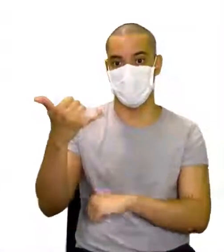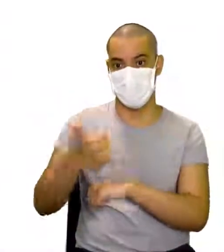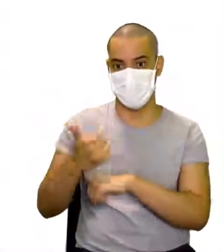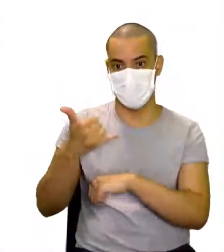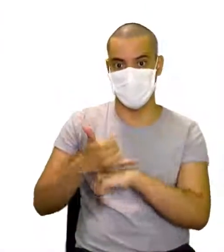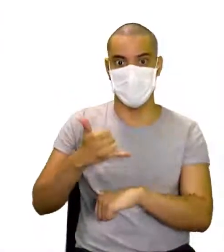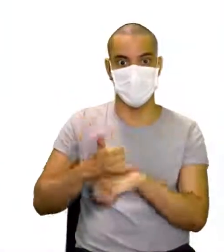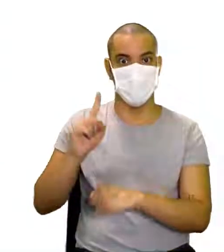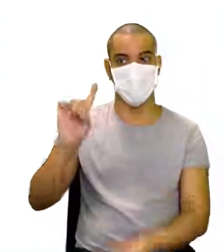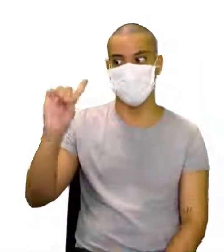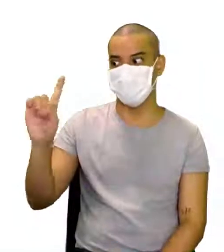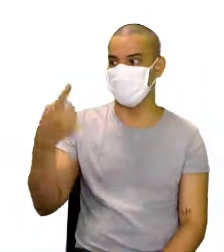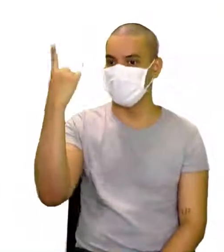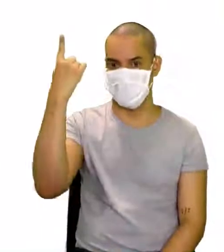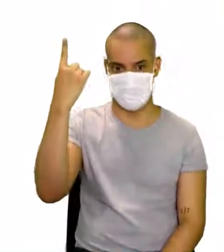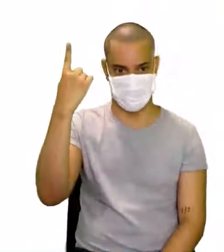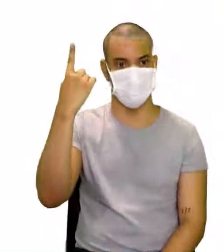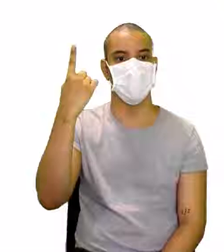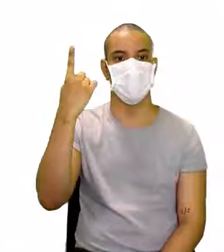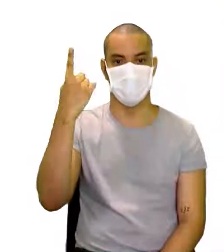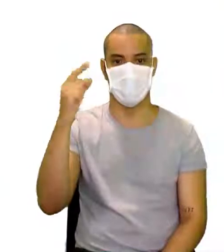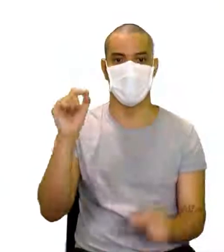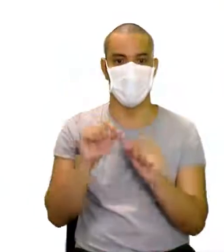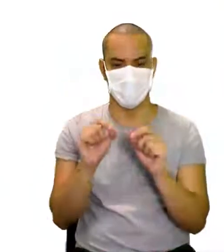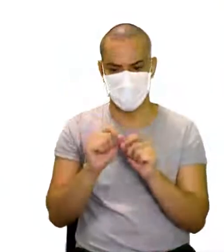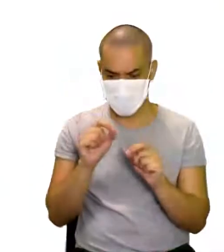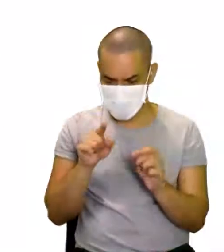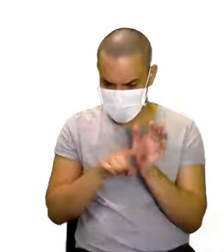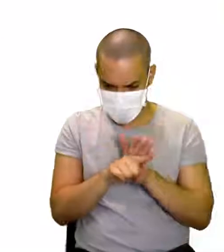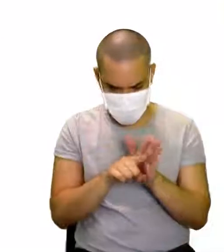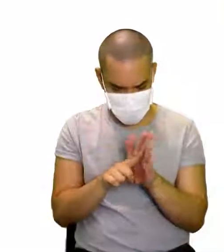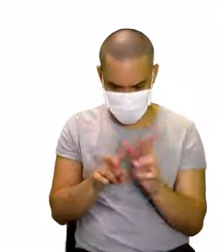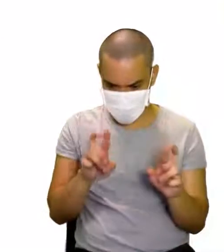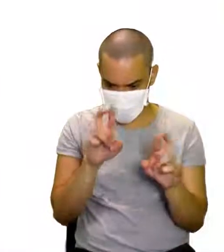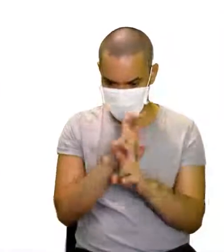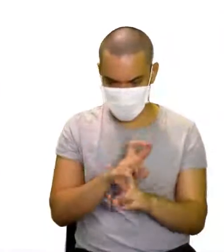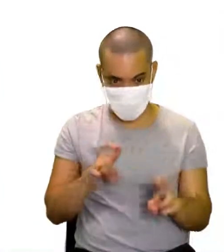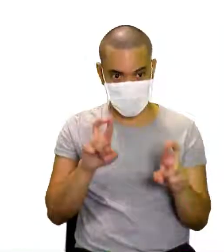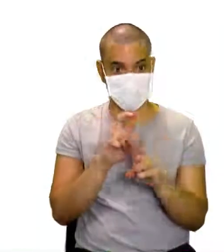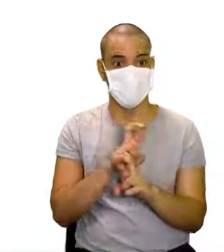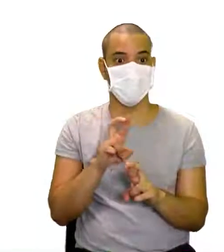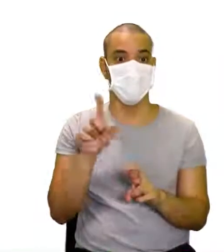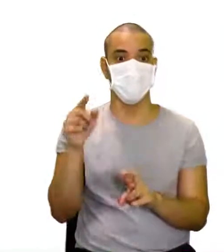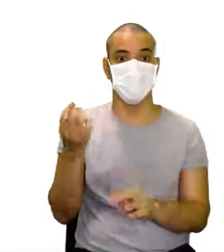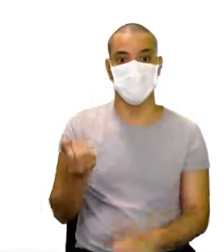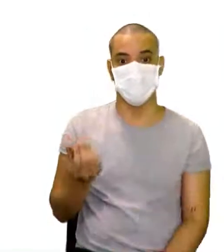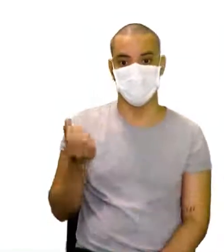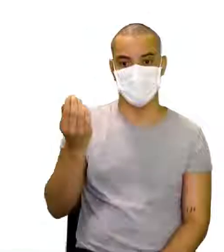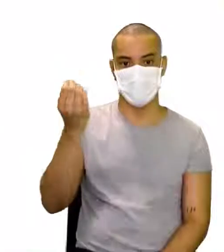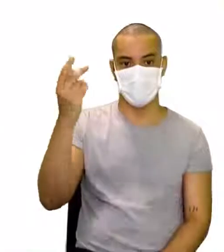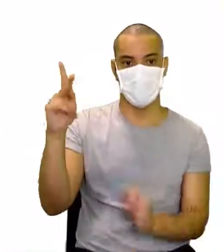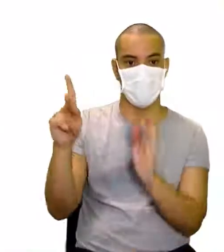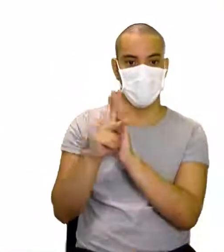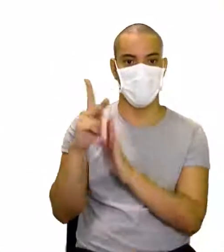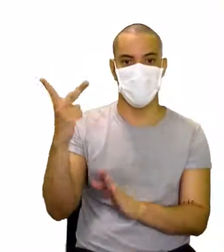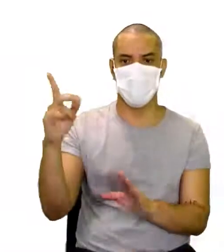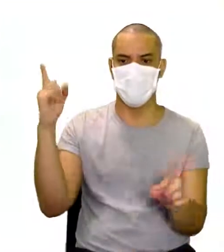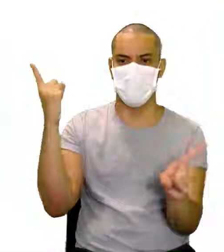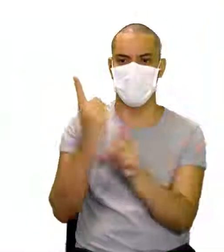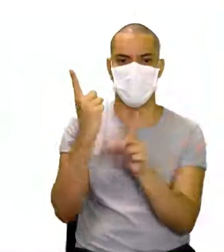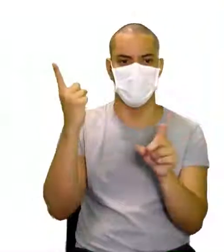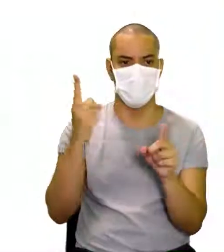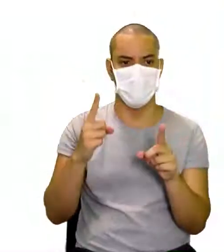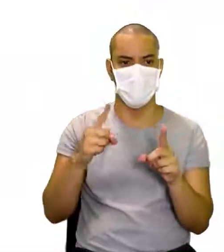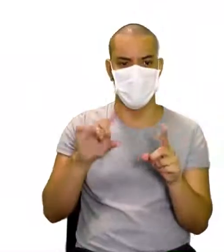se tem conhecimento a fazer esse tipo de observação. Em uma de suas viagens, constatou que